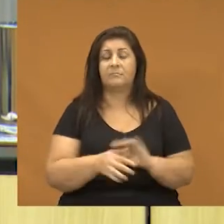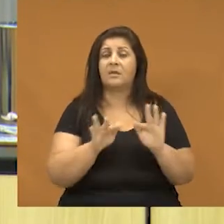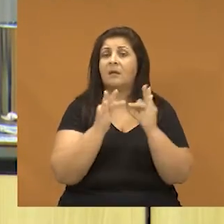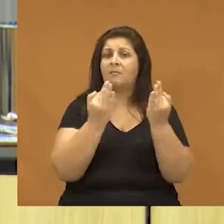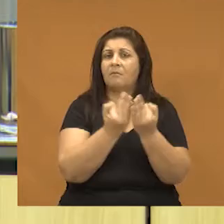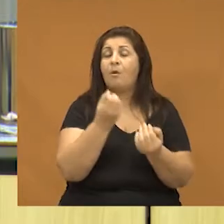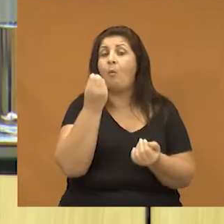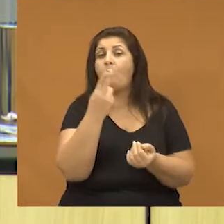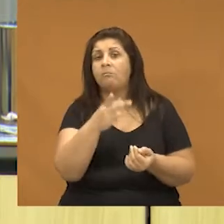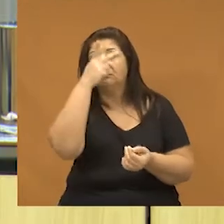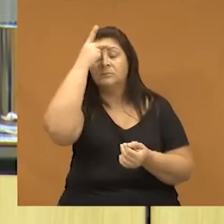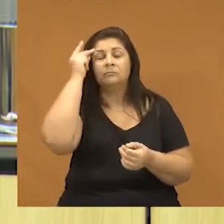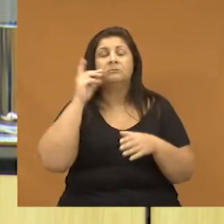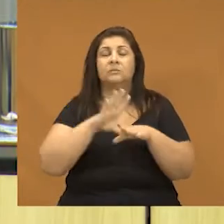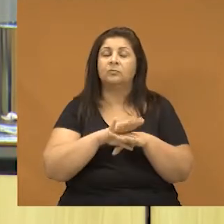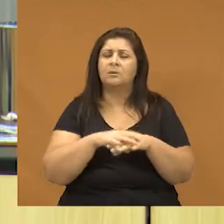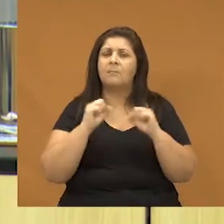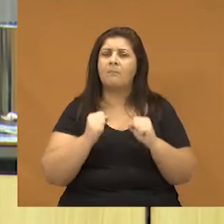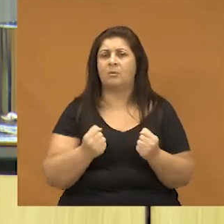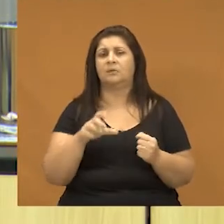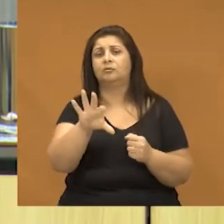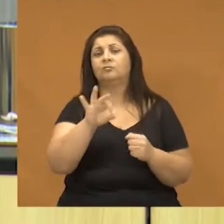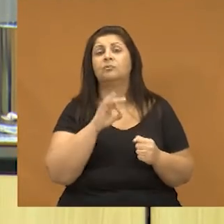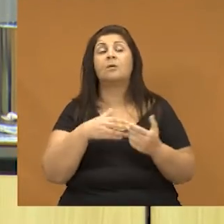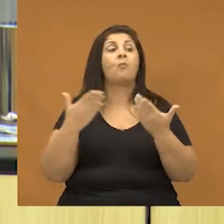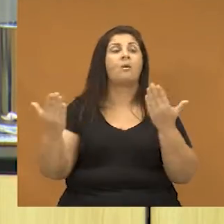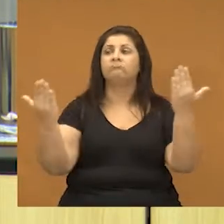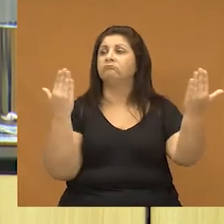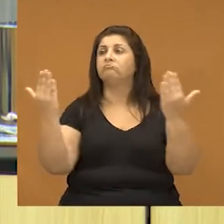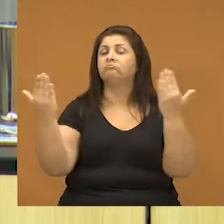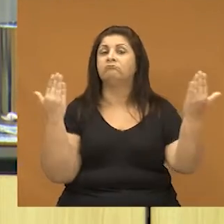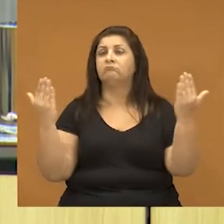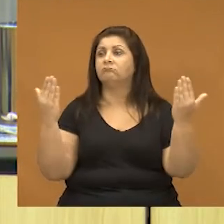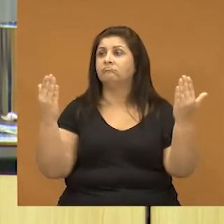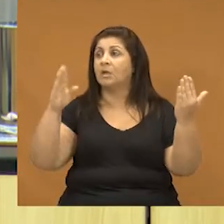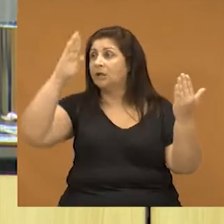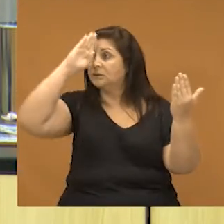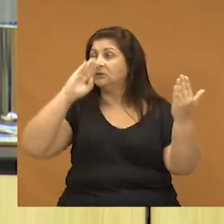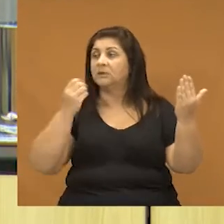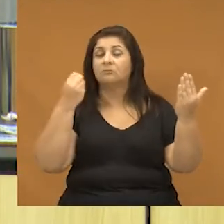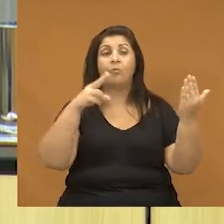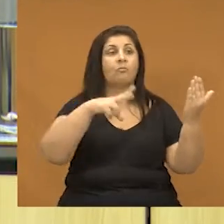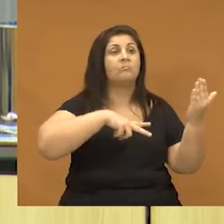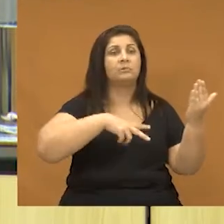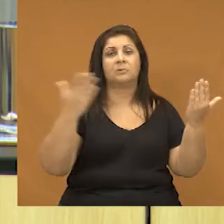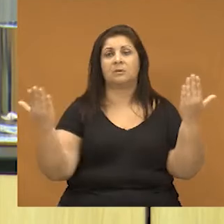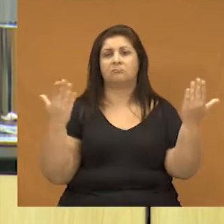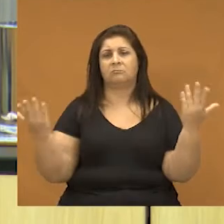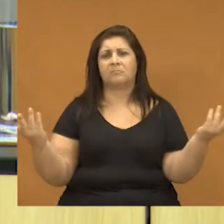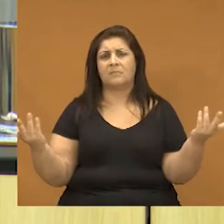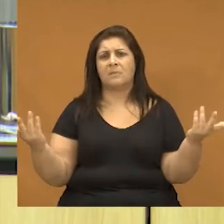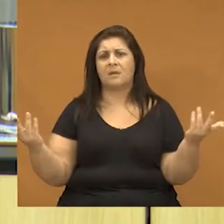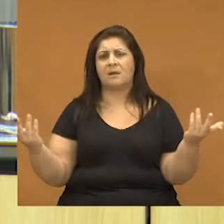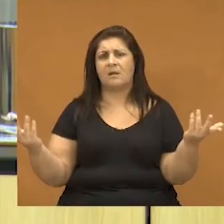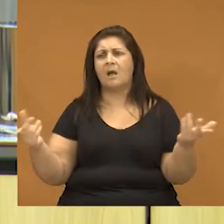próprio paciente possa decidir para onde ele quer ir. E assim até aliviando a nossa